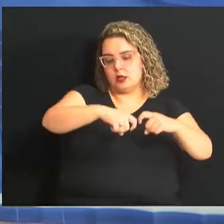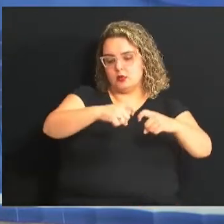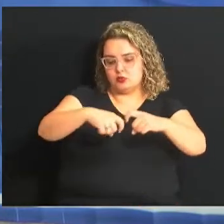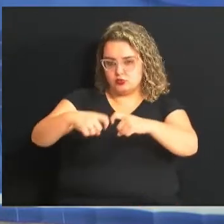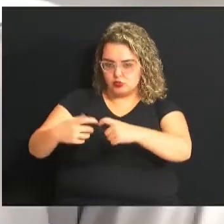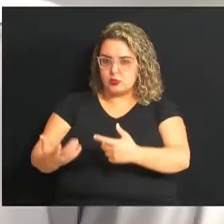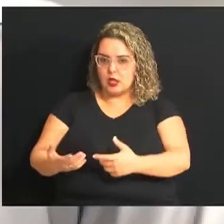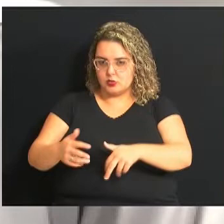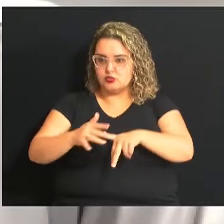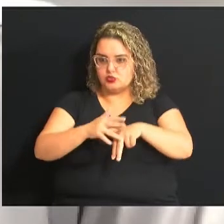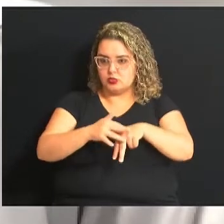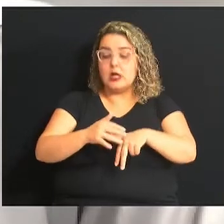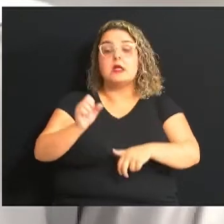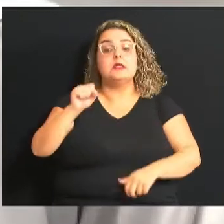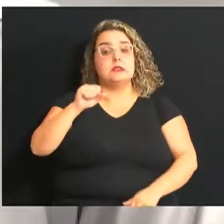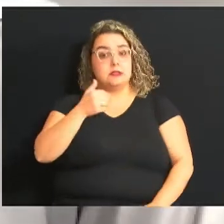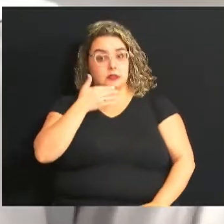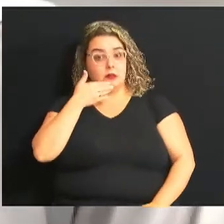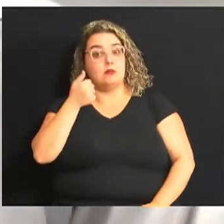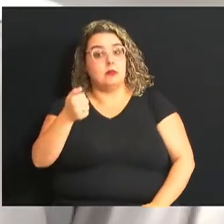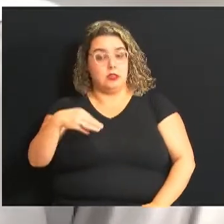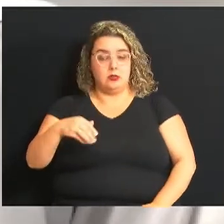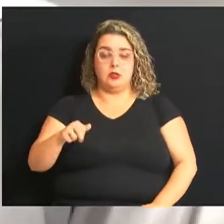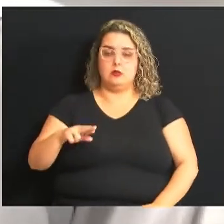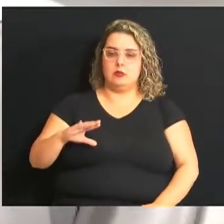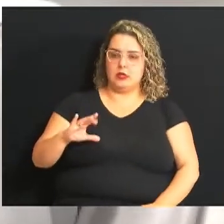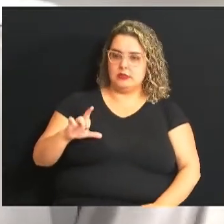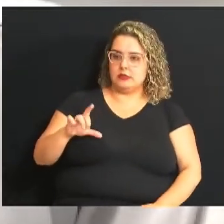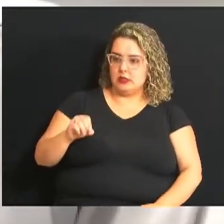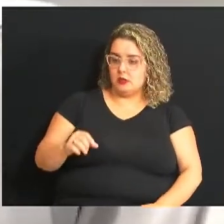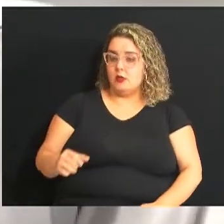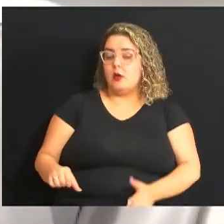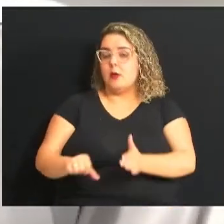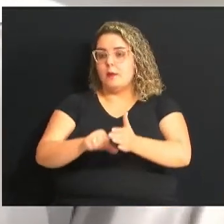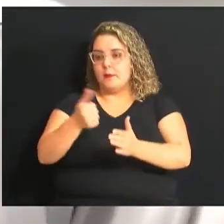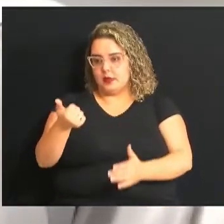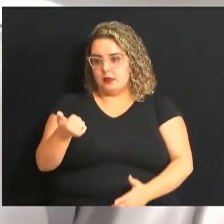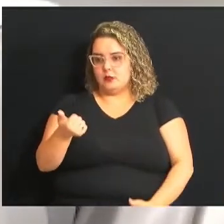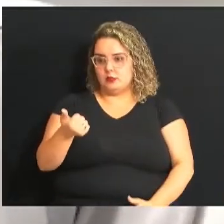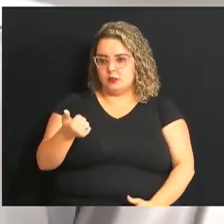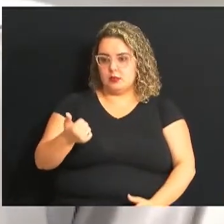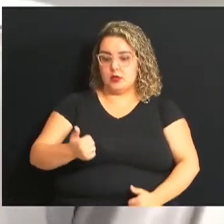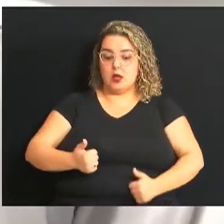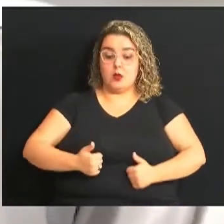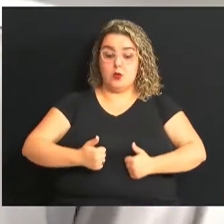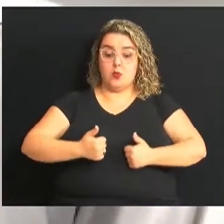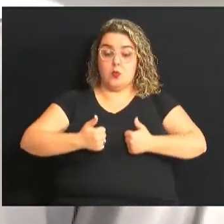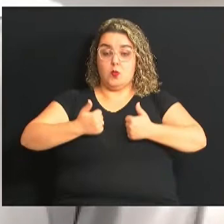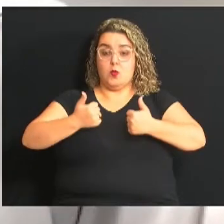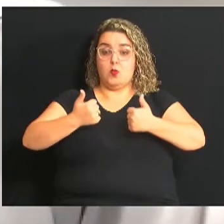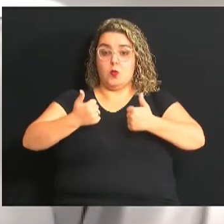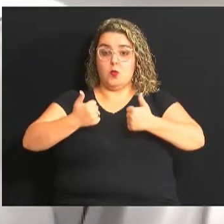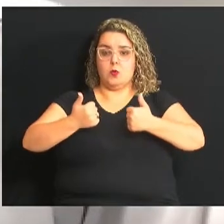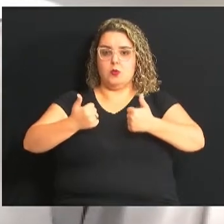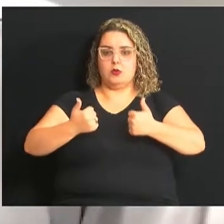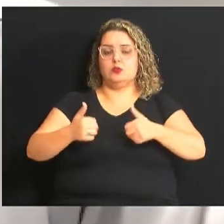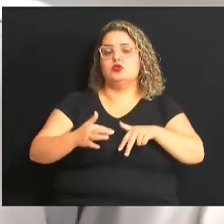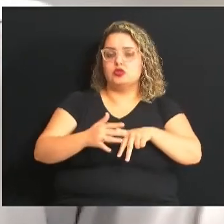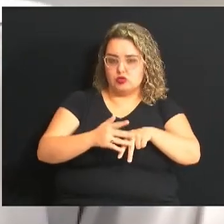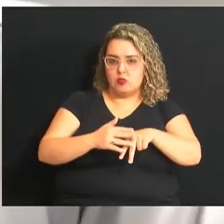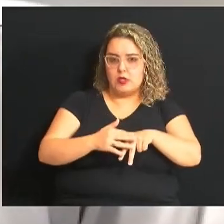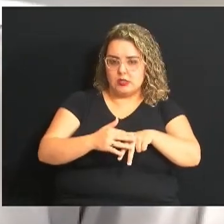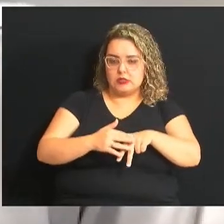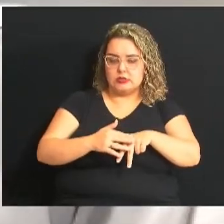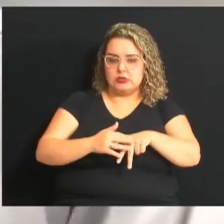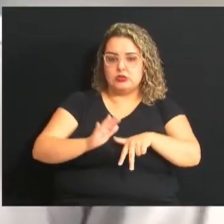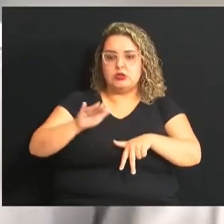Sim, melhora muito, Marcelo, porque, primeiro, melhora a autoestima do paciente. E a hora que